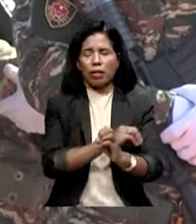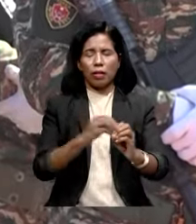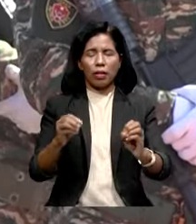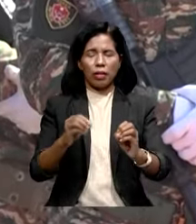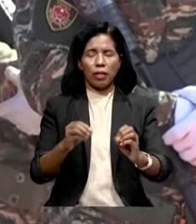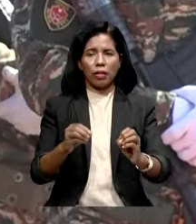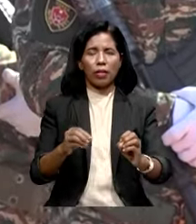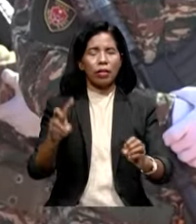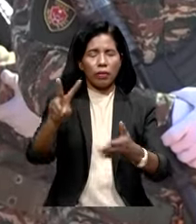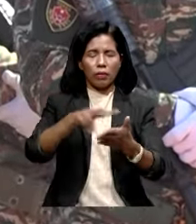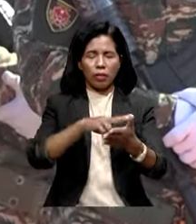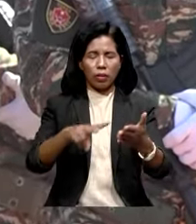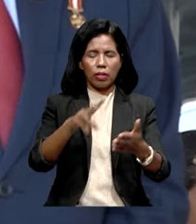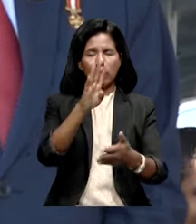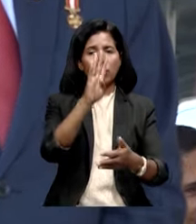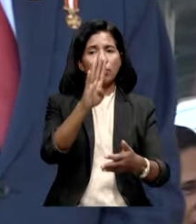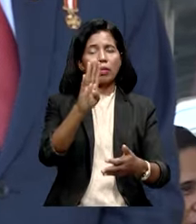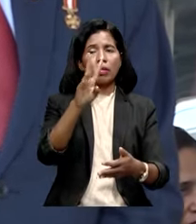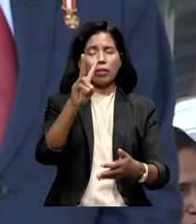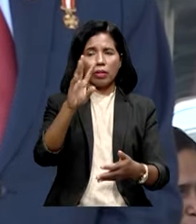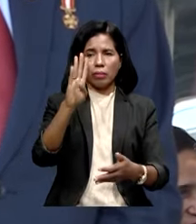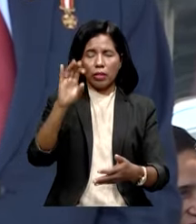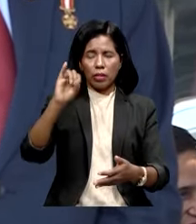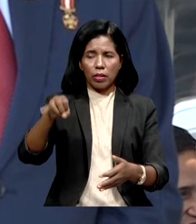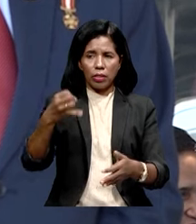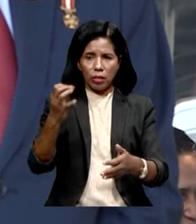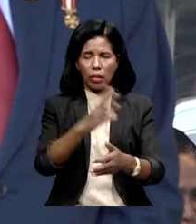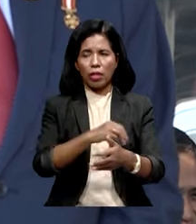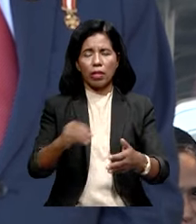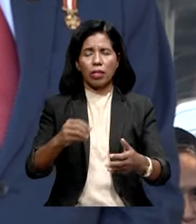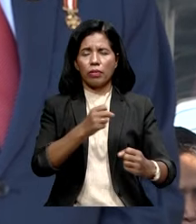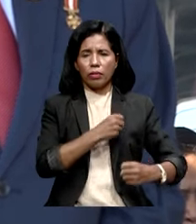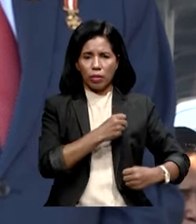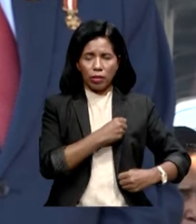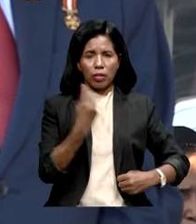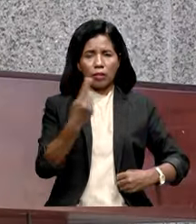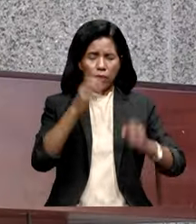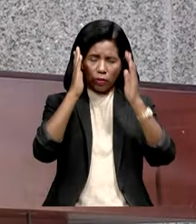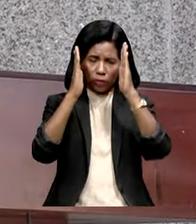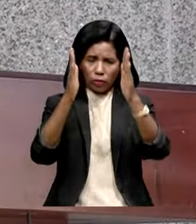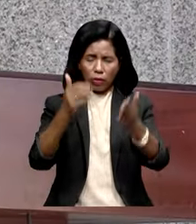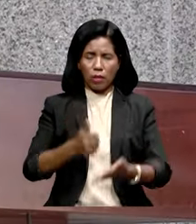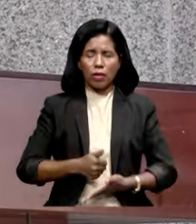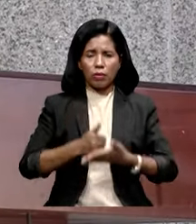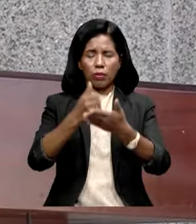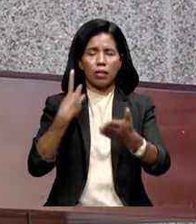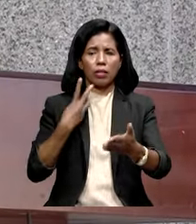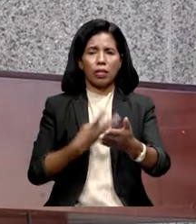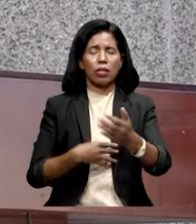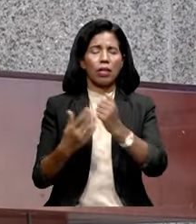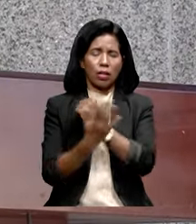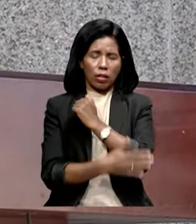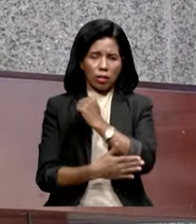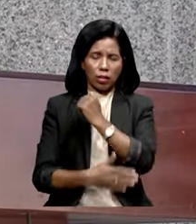violência baseada ba gênero no crime forças armadas sempre atenção pode defender itane soberania na ordem